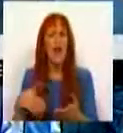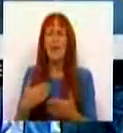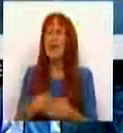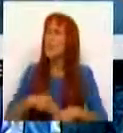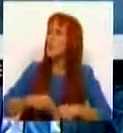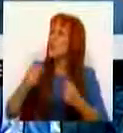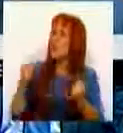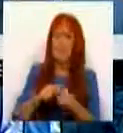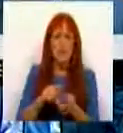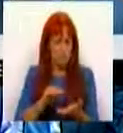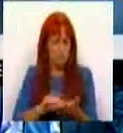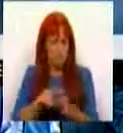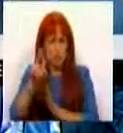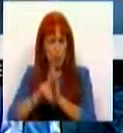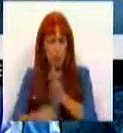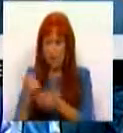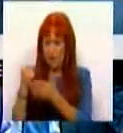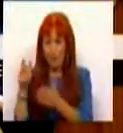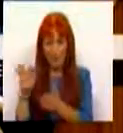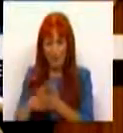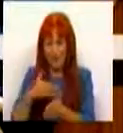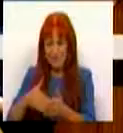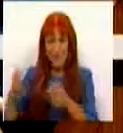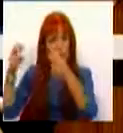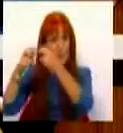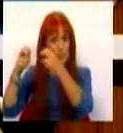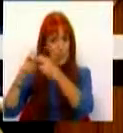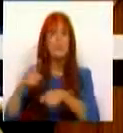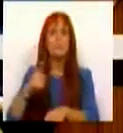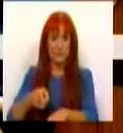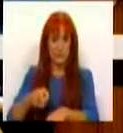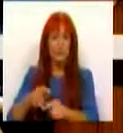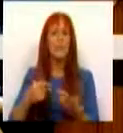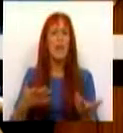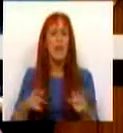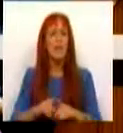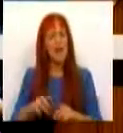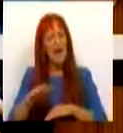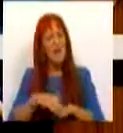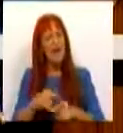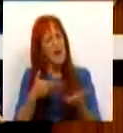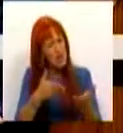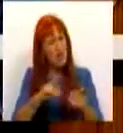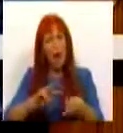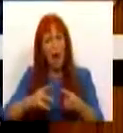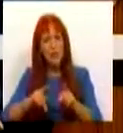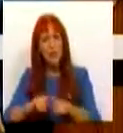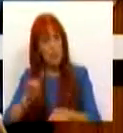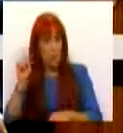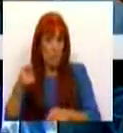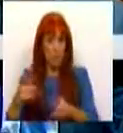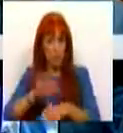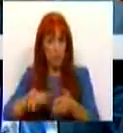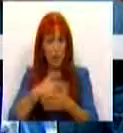no espírito e na letra de um regulamento aprovado esta semana em Bruxelas, precisamente, para fazer acudir com alterações, se for o caso,